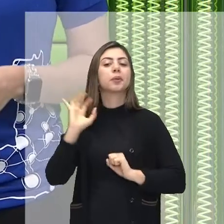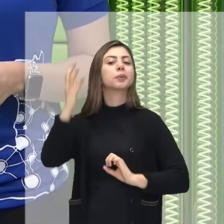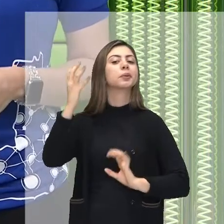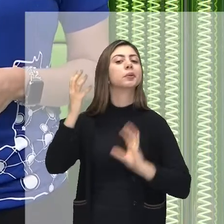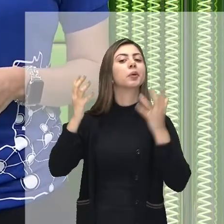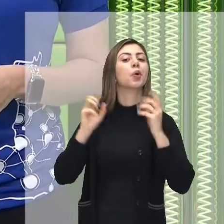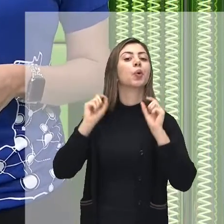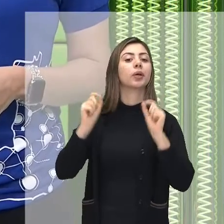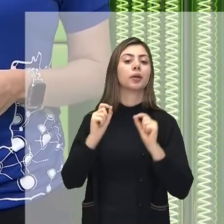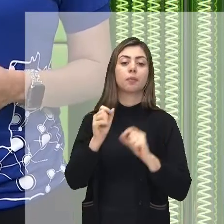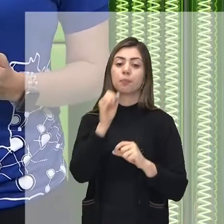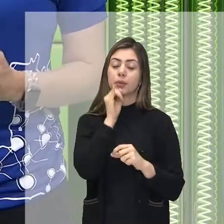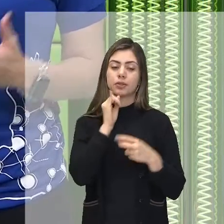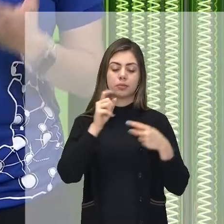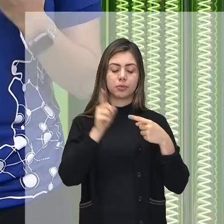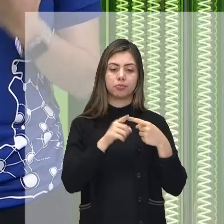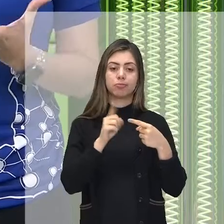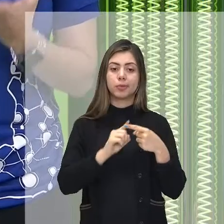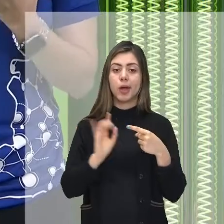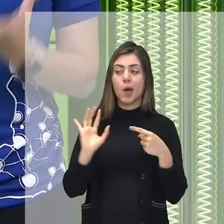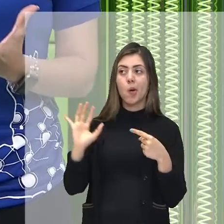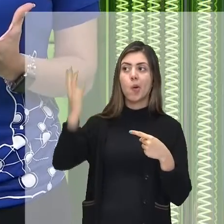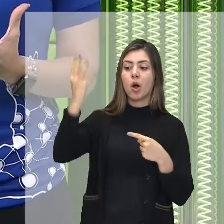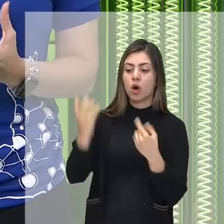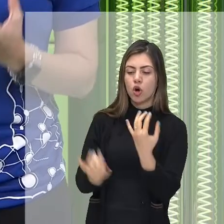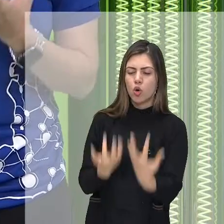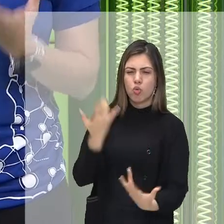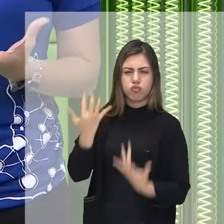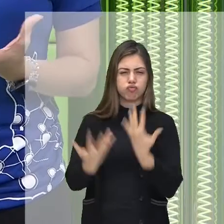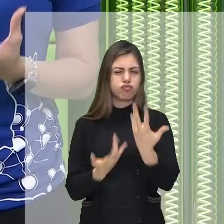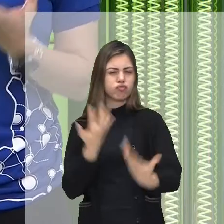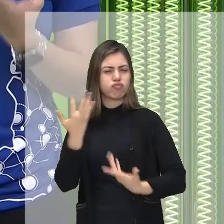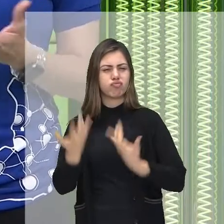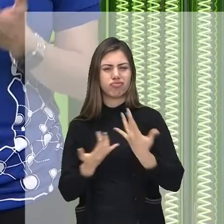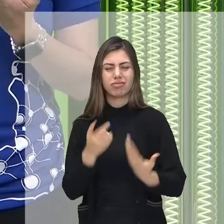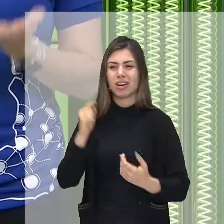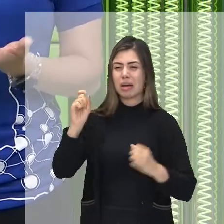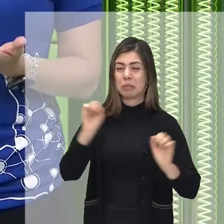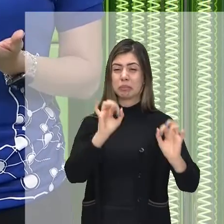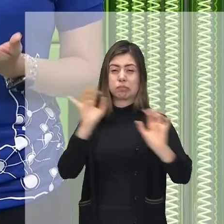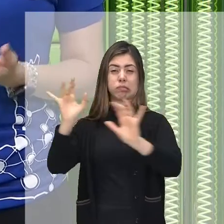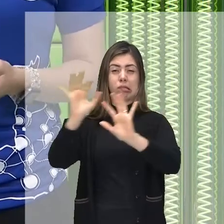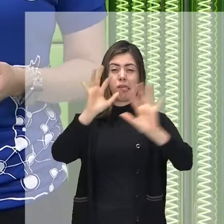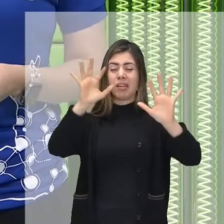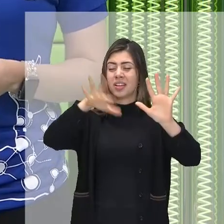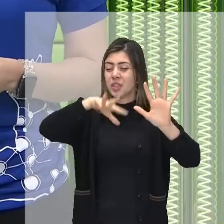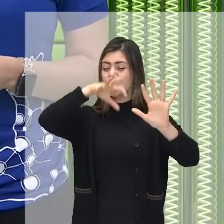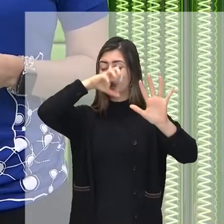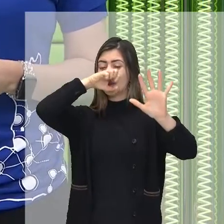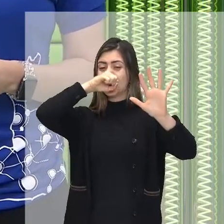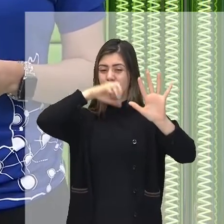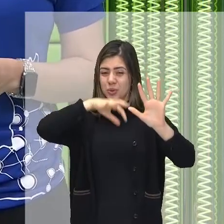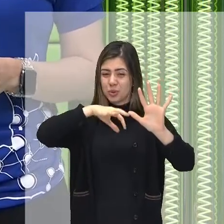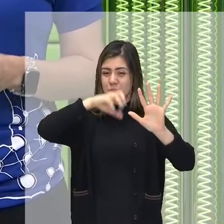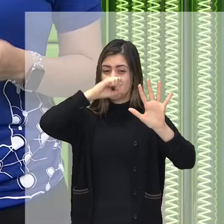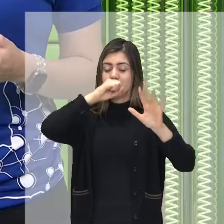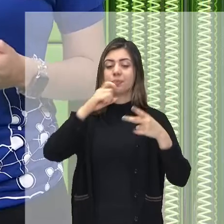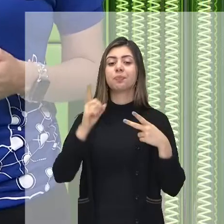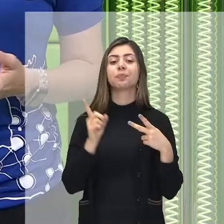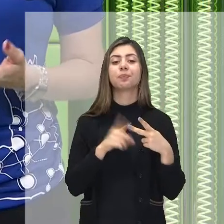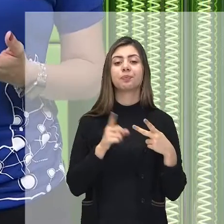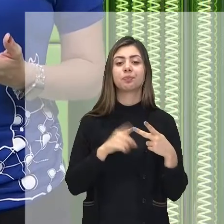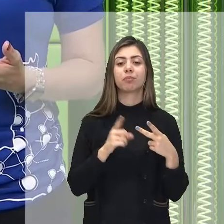gás? Incêndio, quando elas respiram muito aquela fumaça gerada no incêndio, né? Queima de